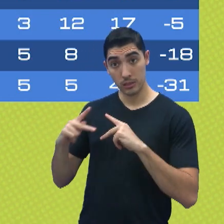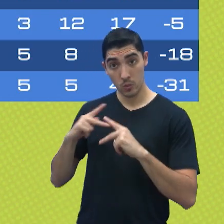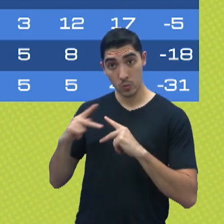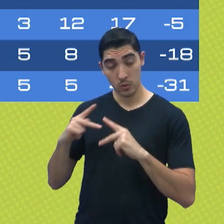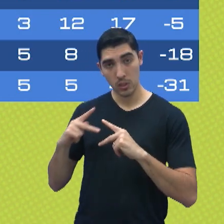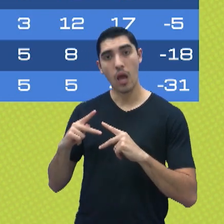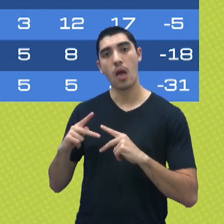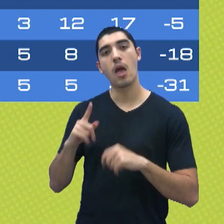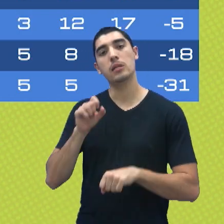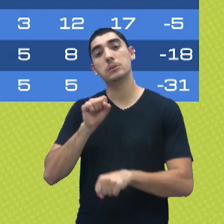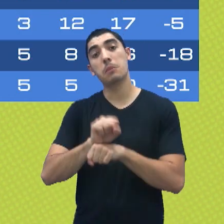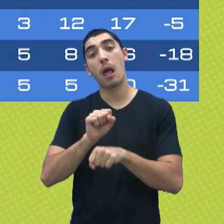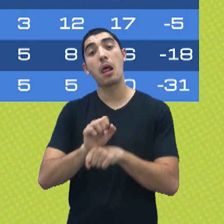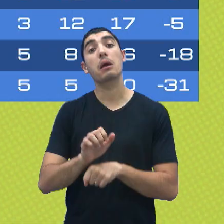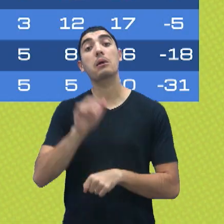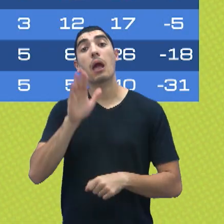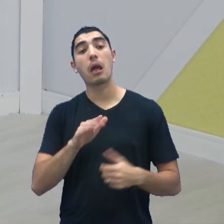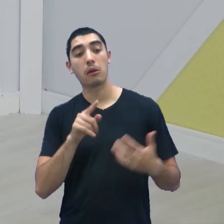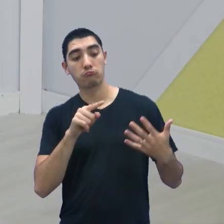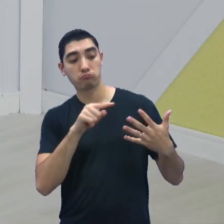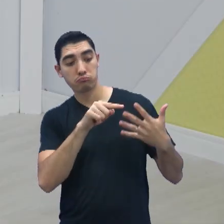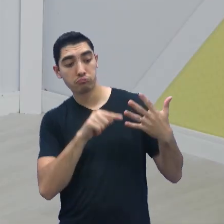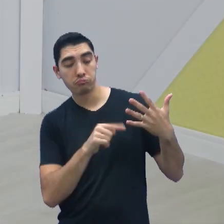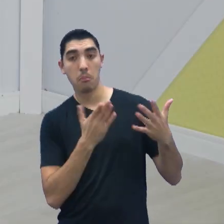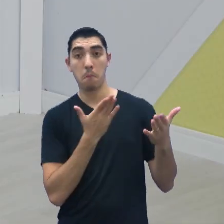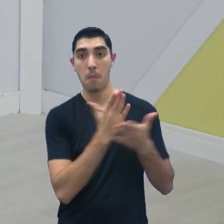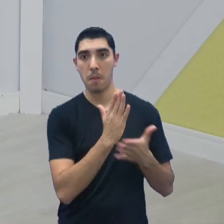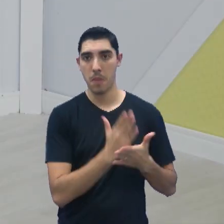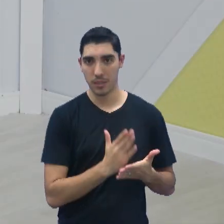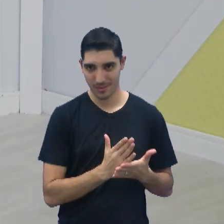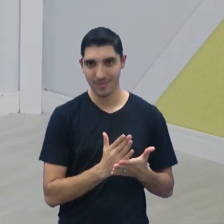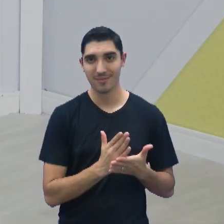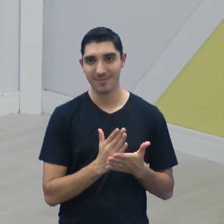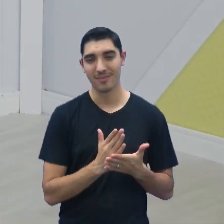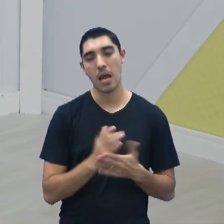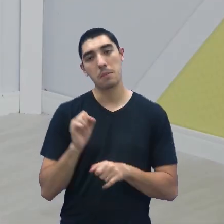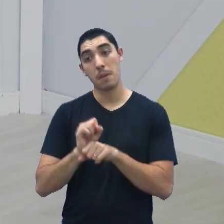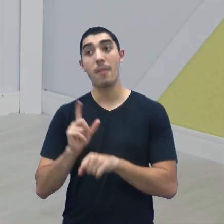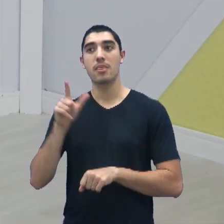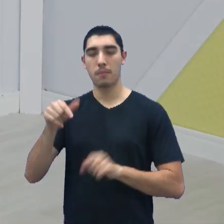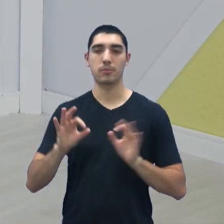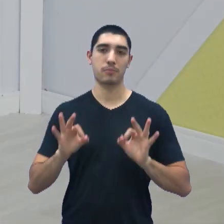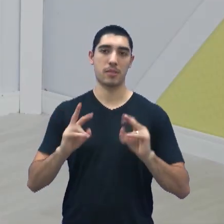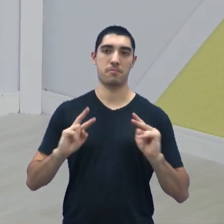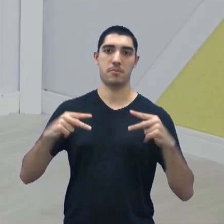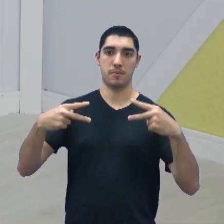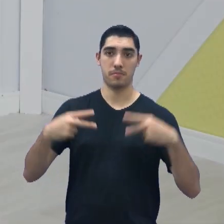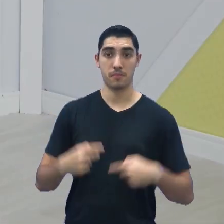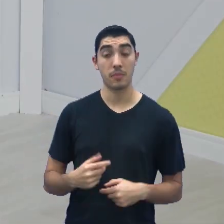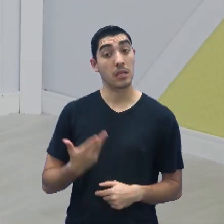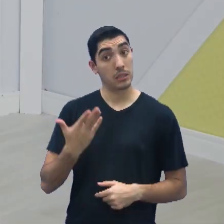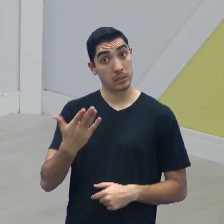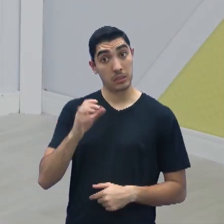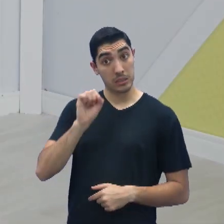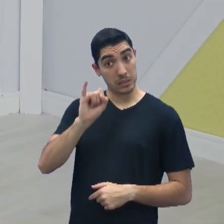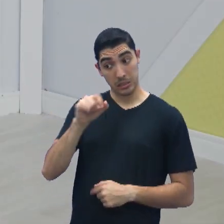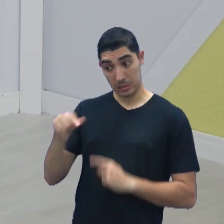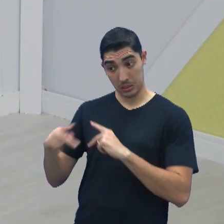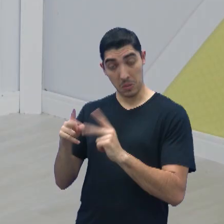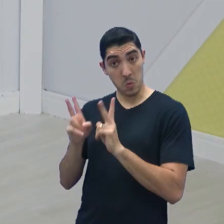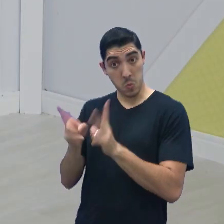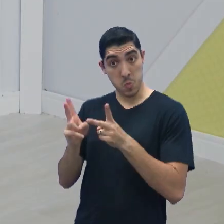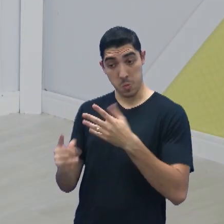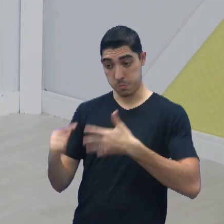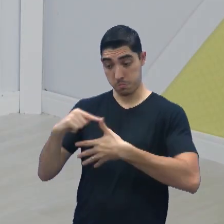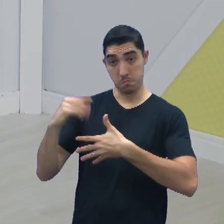Futsal esperariam os vencedores desses confrontos para aí sim fazer as semifinais. Portanto, se o São José se manter na liderança assim como o Taboão,